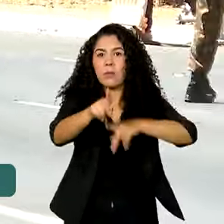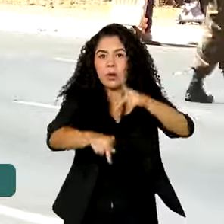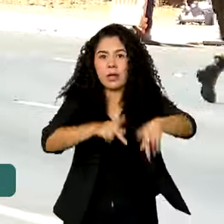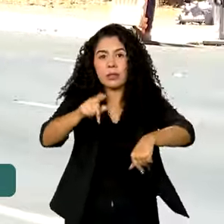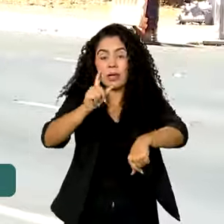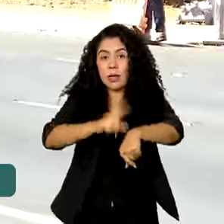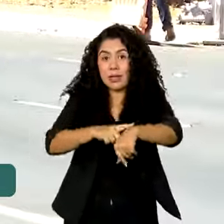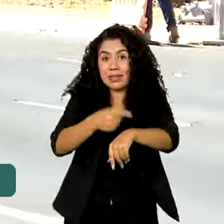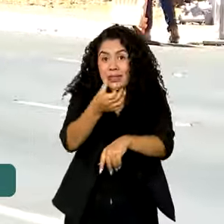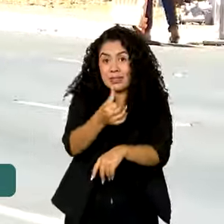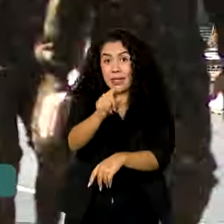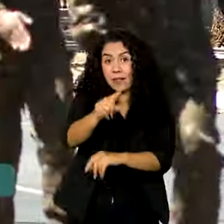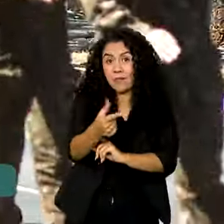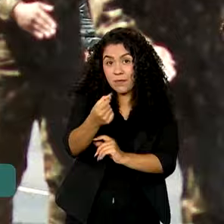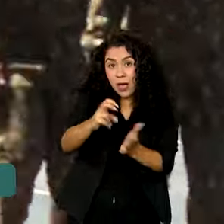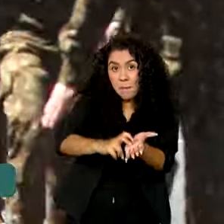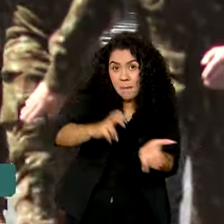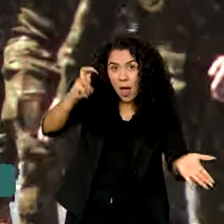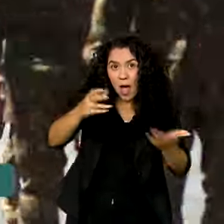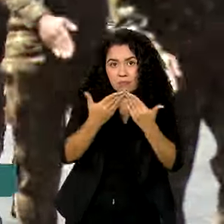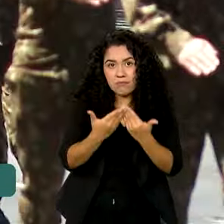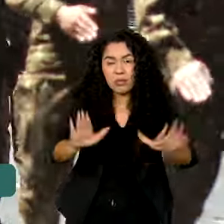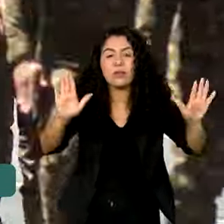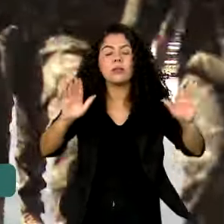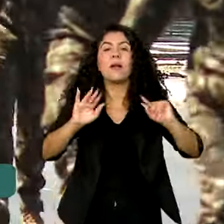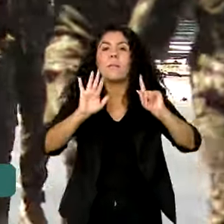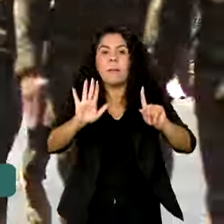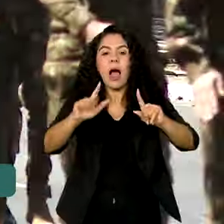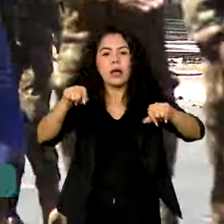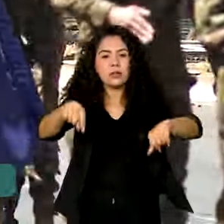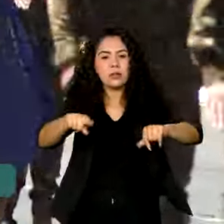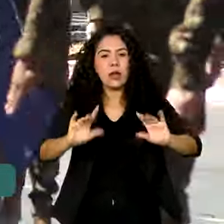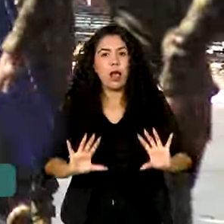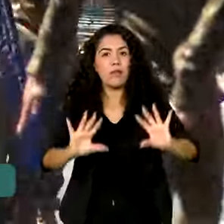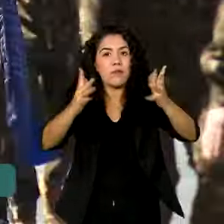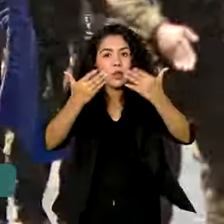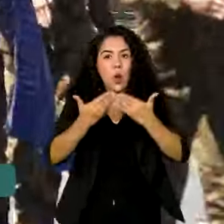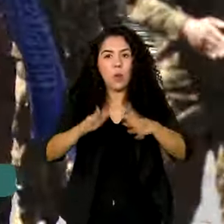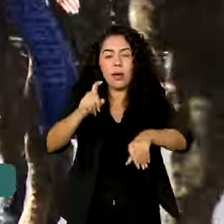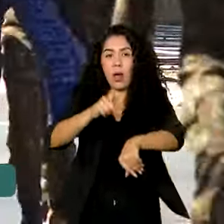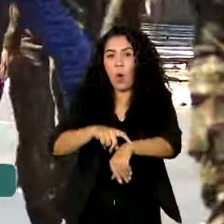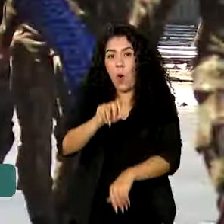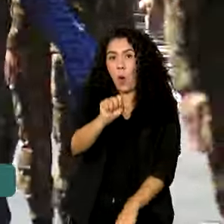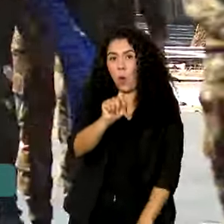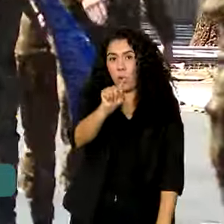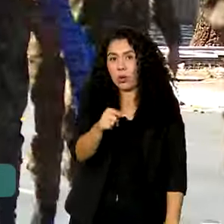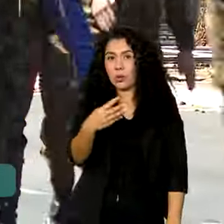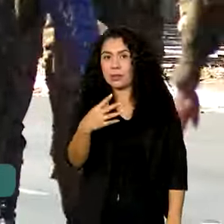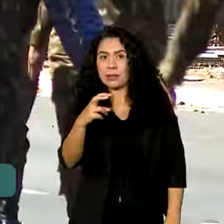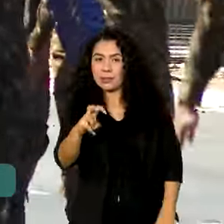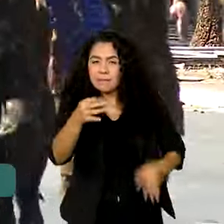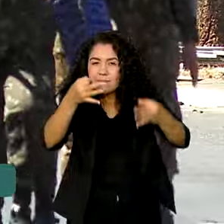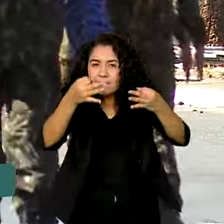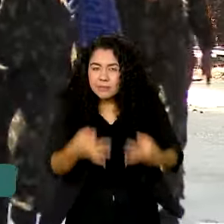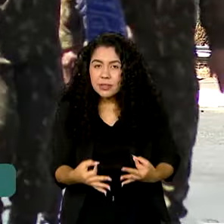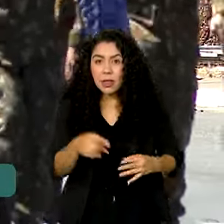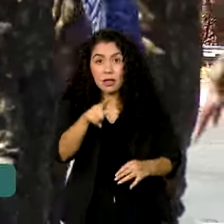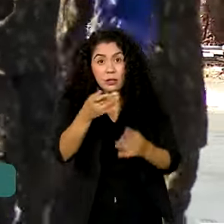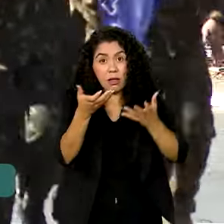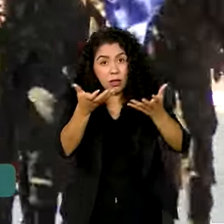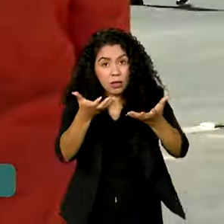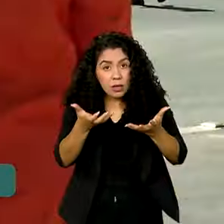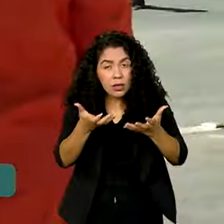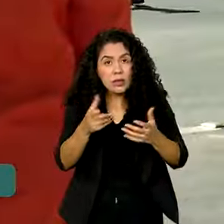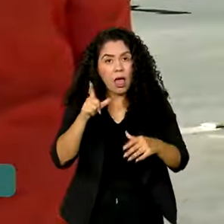das 6h20 da manhã. A previsão é que a cerimônia comece às 8h45 em ponto. Quem quiser acompanhar o desfile